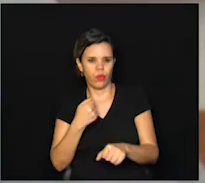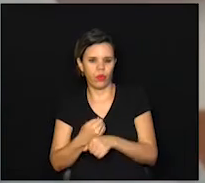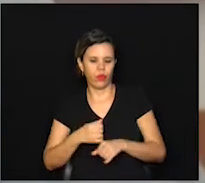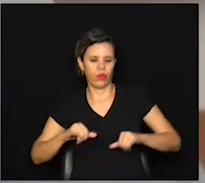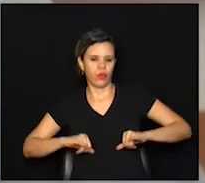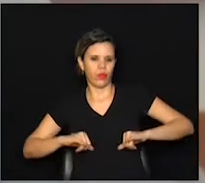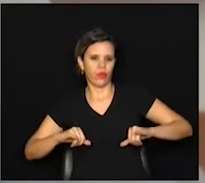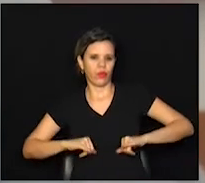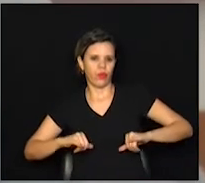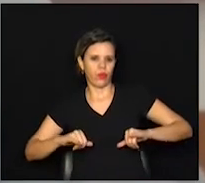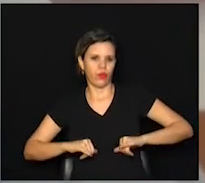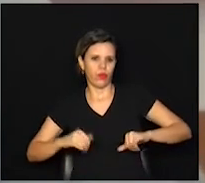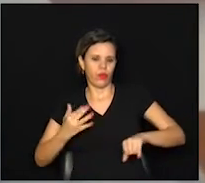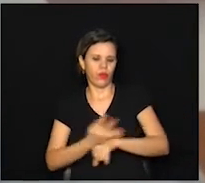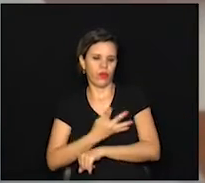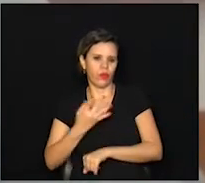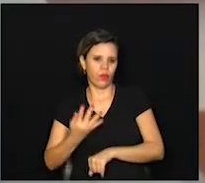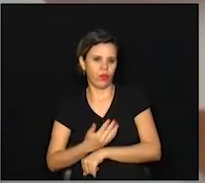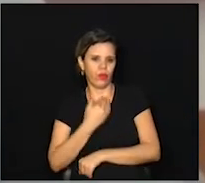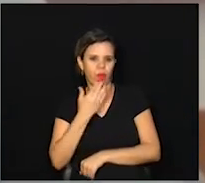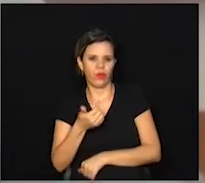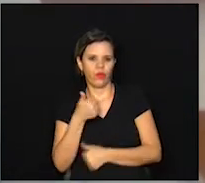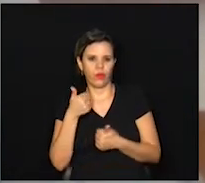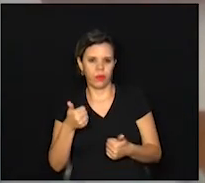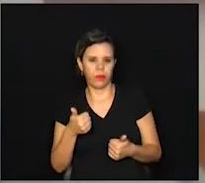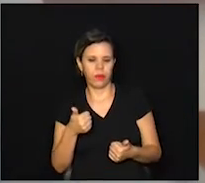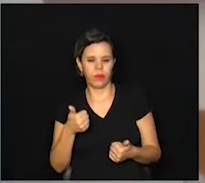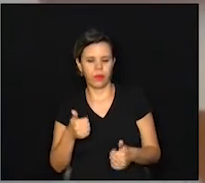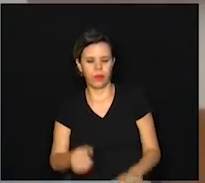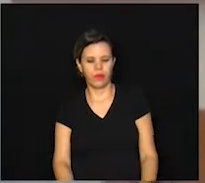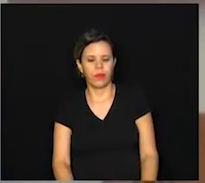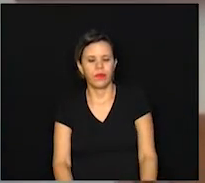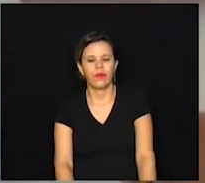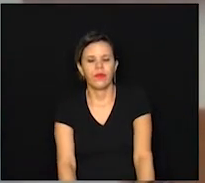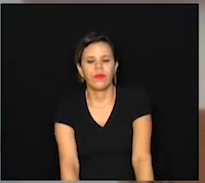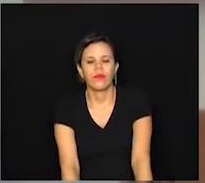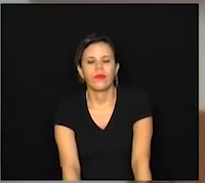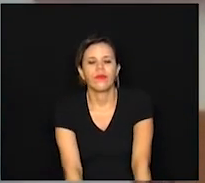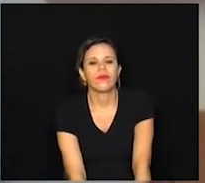torci uma barbaridade, mas não deu. Mas tá bom. Valeu.